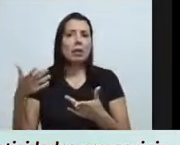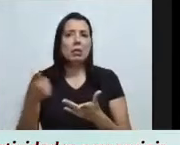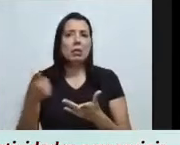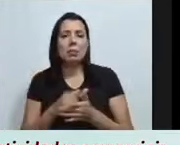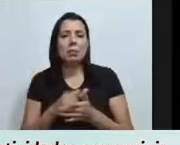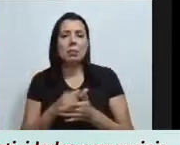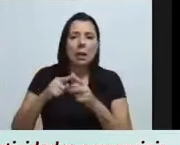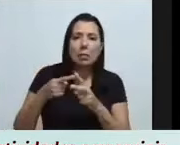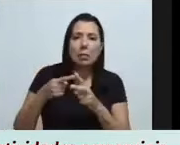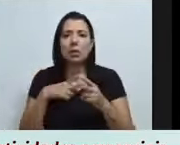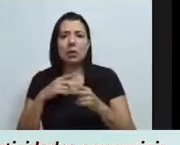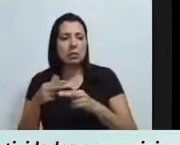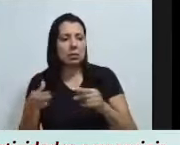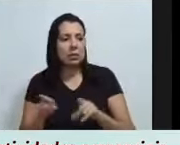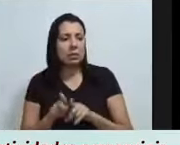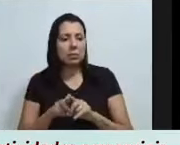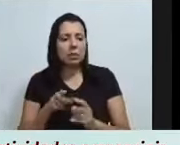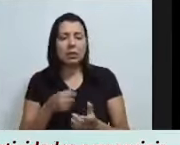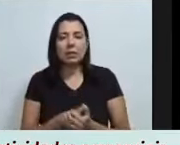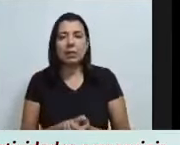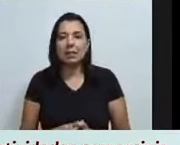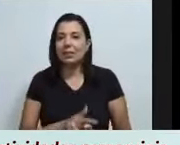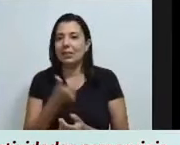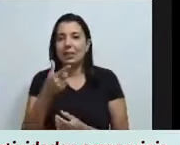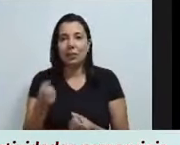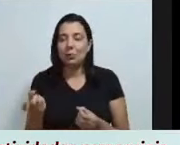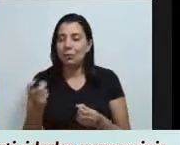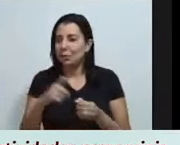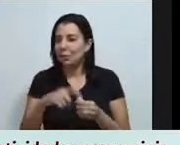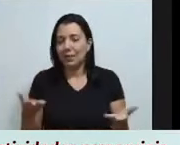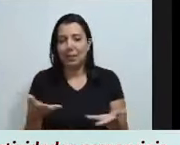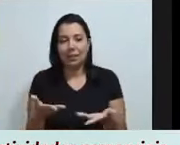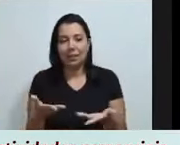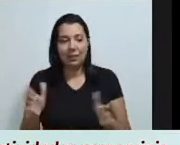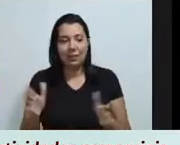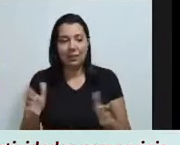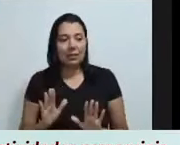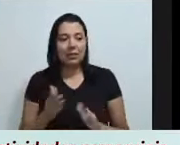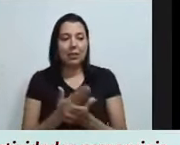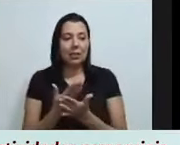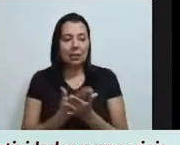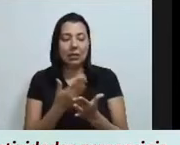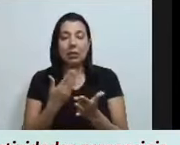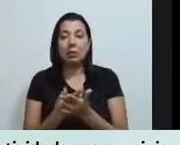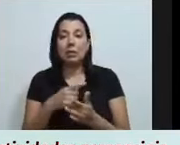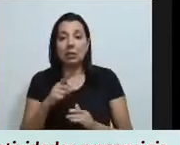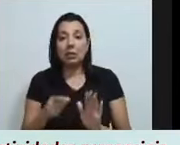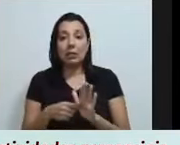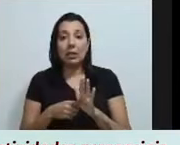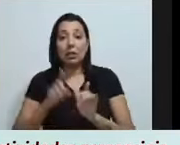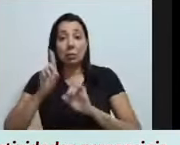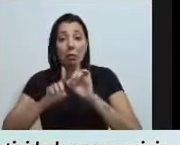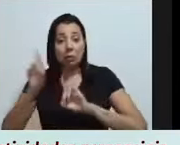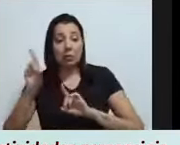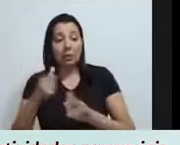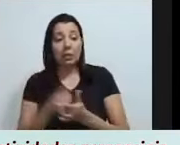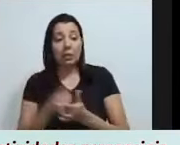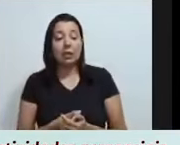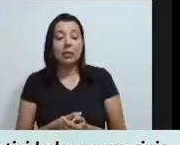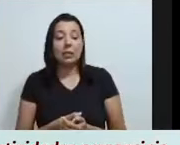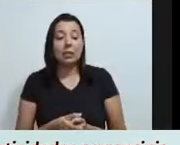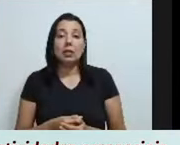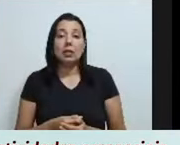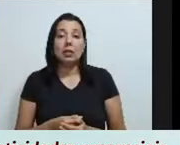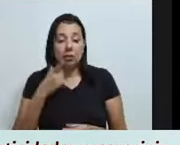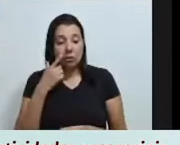parquinho. Então não adianta voltar agora às aulas, porque a gente vai ver que o pico vai aumentar, né? E já viu que o presidente também